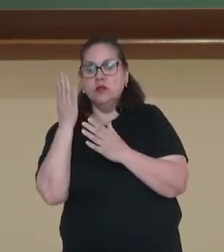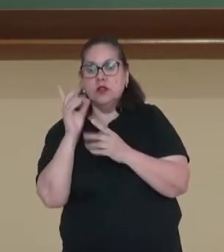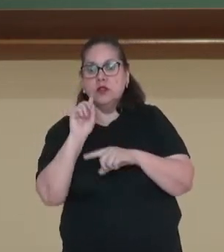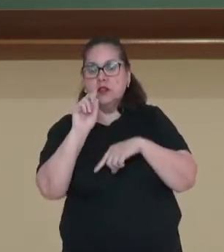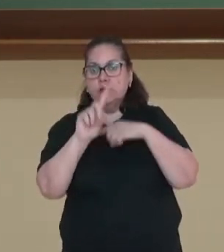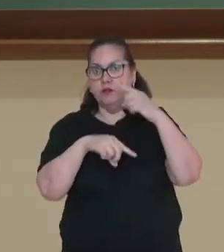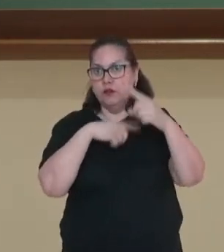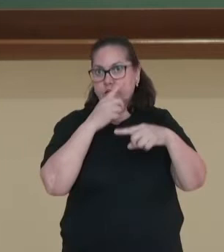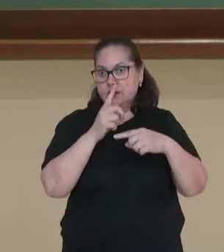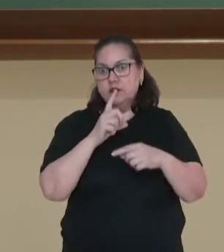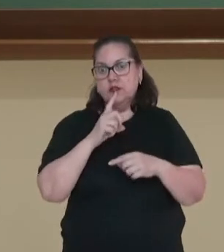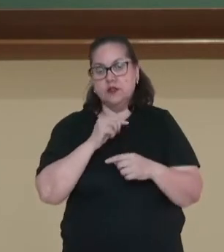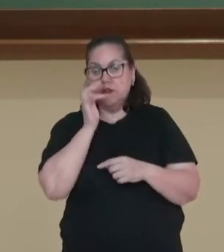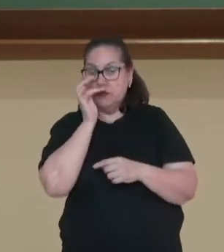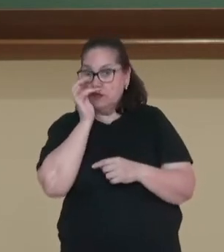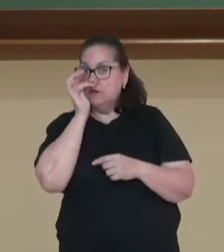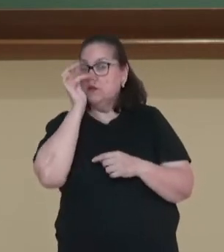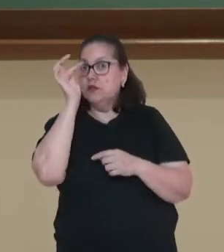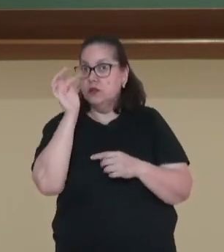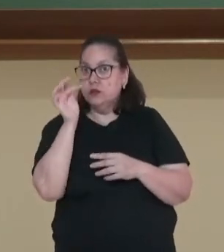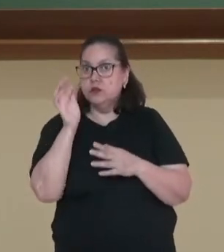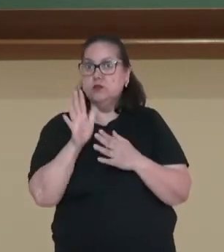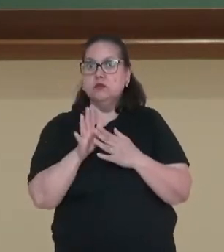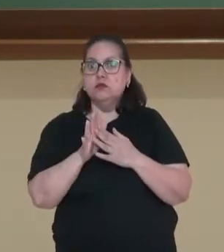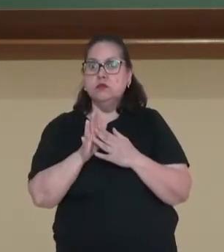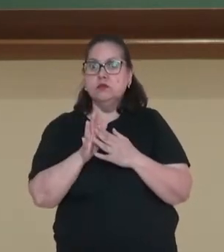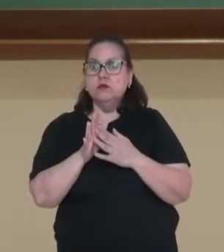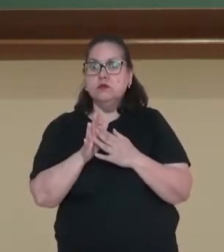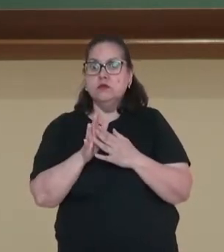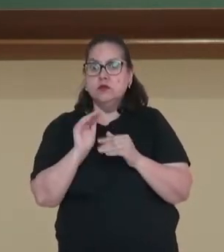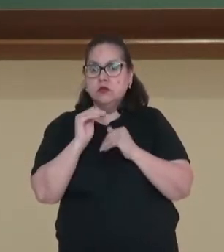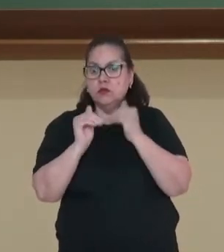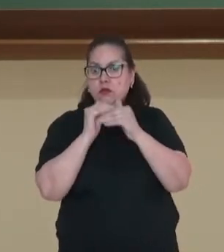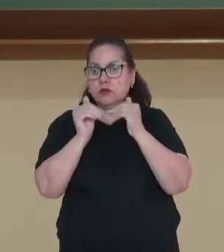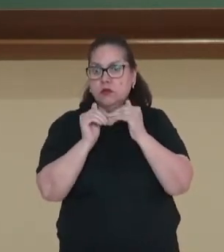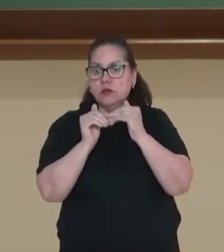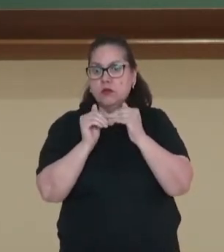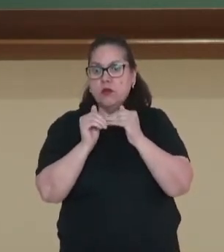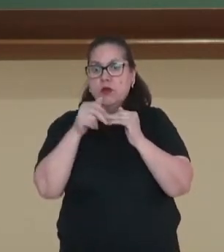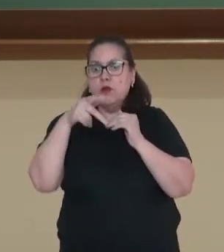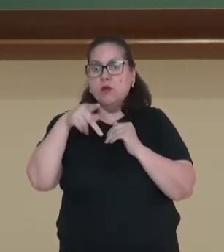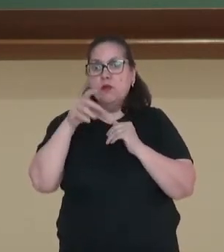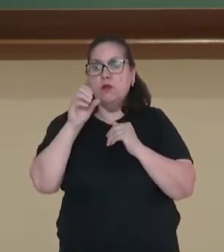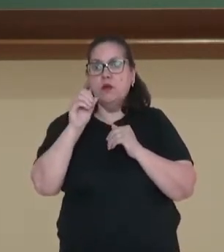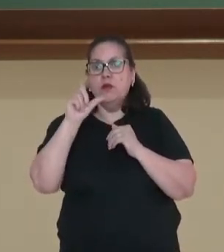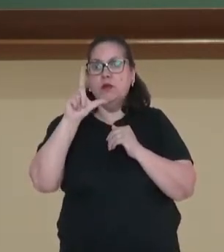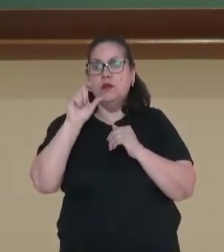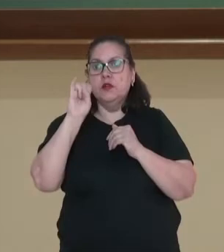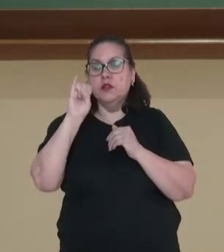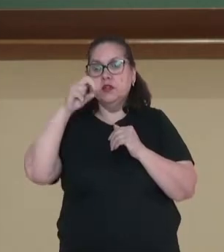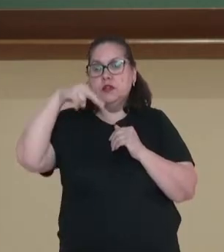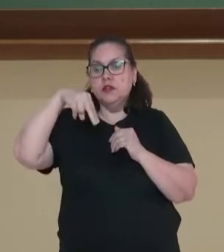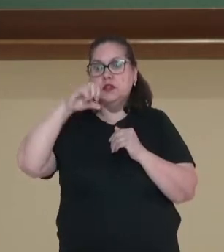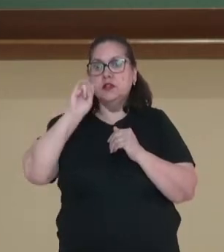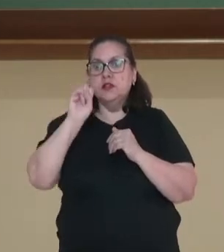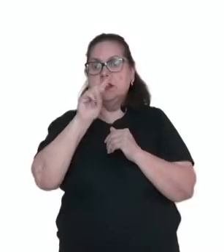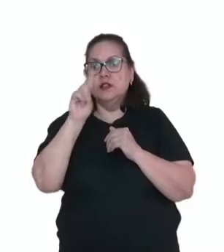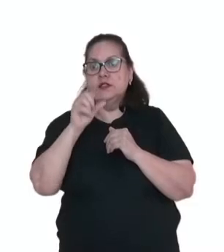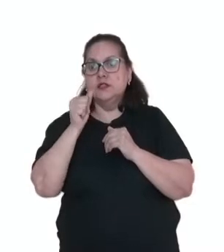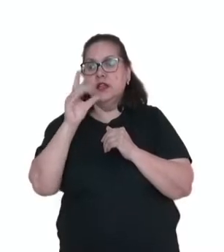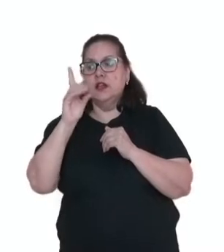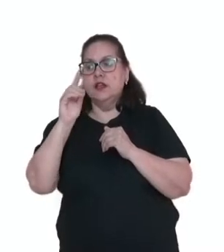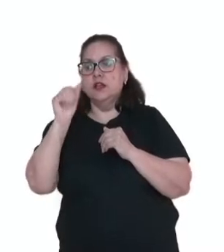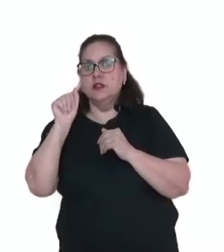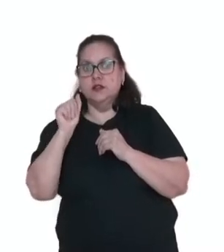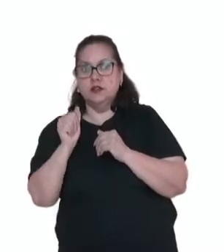depois que essa flor, né, sofreu a reprodução, ela foi polinizada, certo? Então aqui, ó, os óvulos, eles